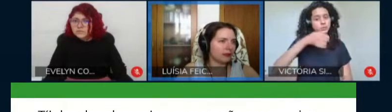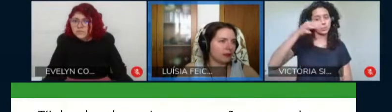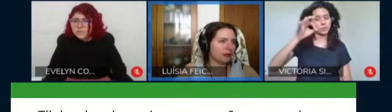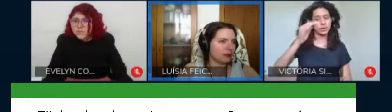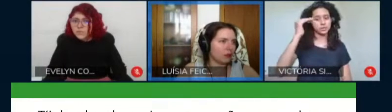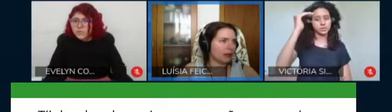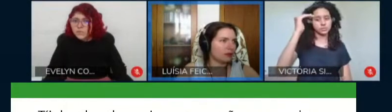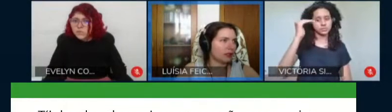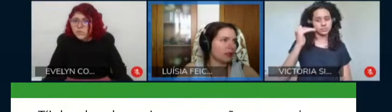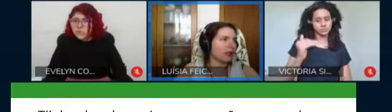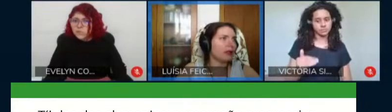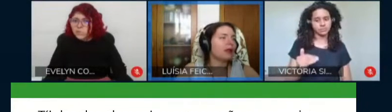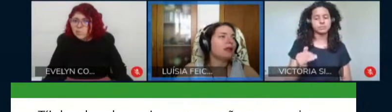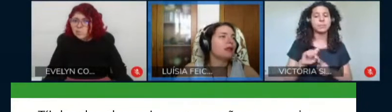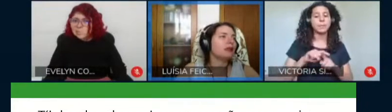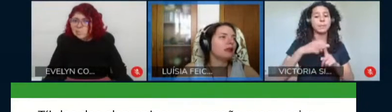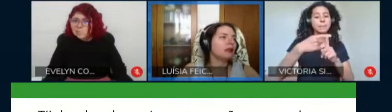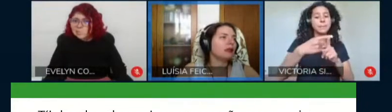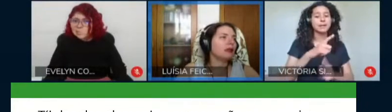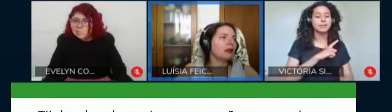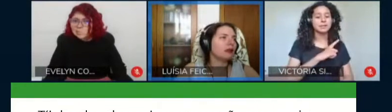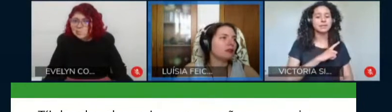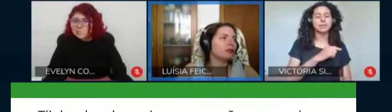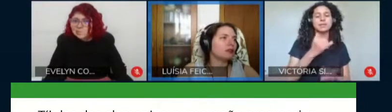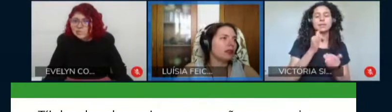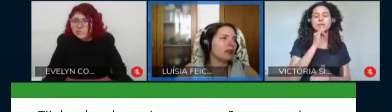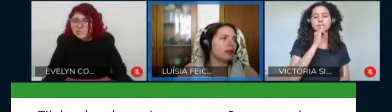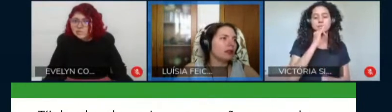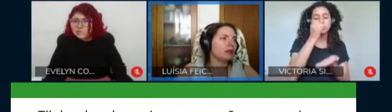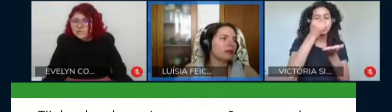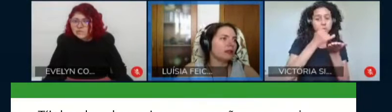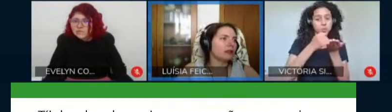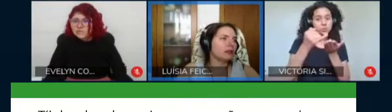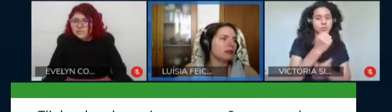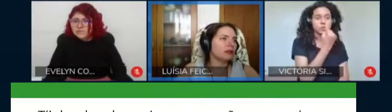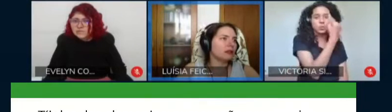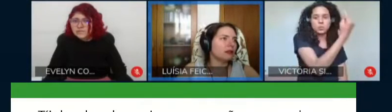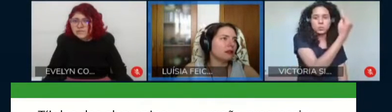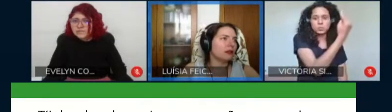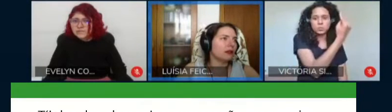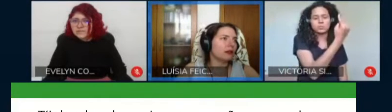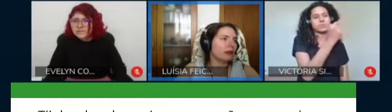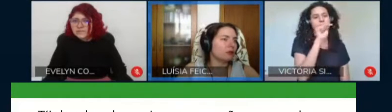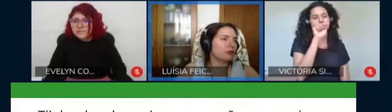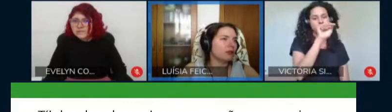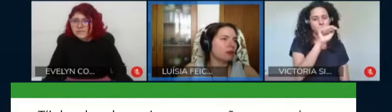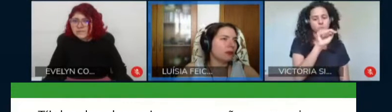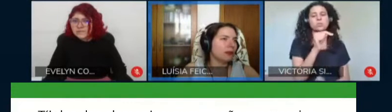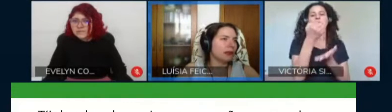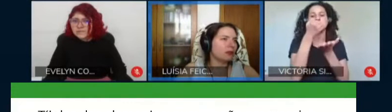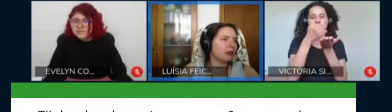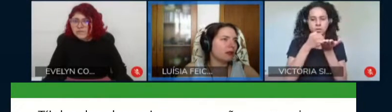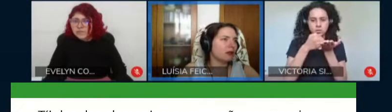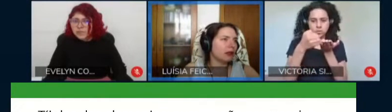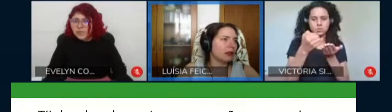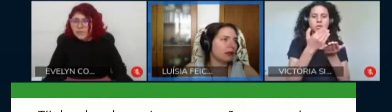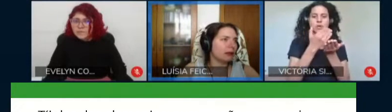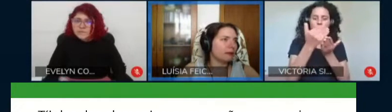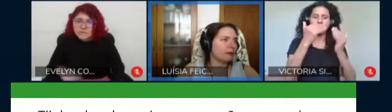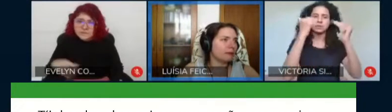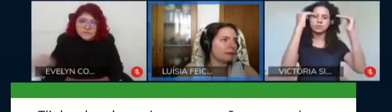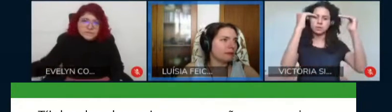essa 6024 aqui, que a gente tem que fazer, que é o que eu tinha comentado,